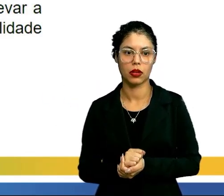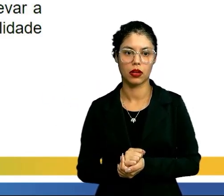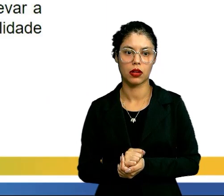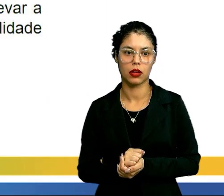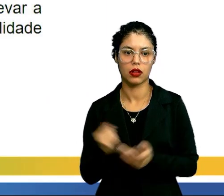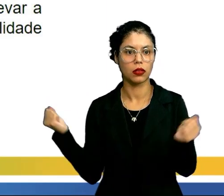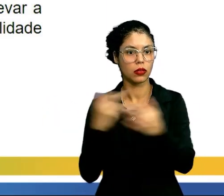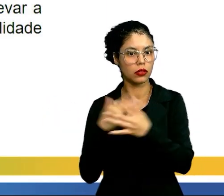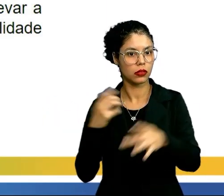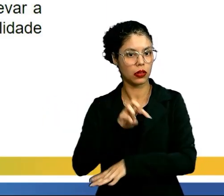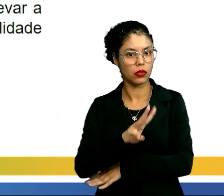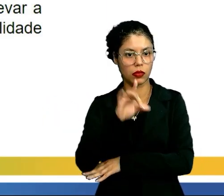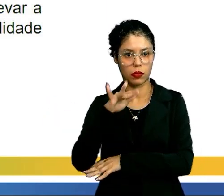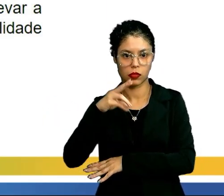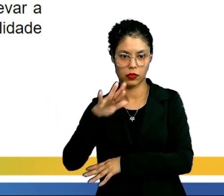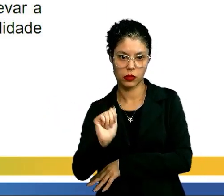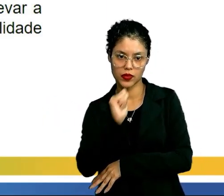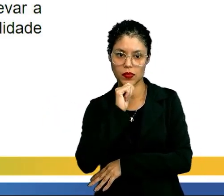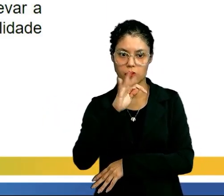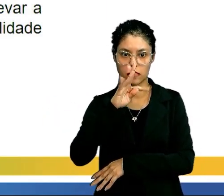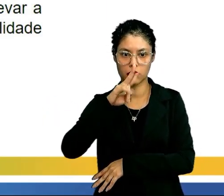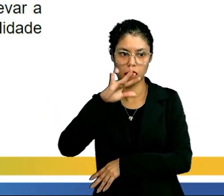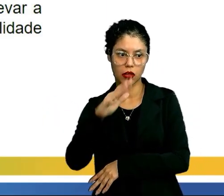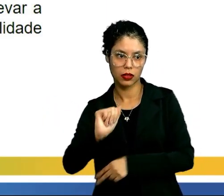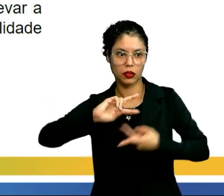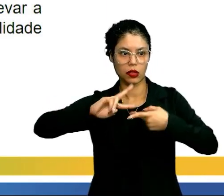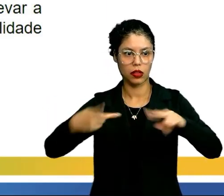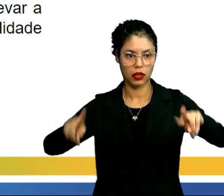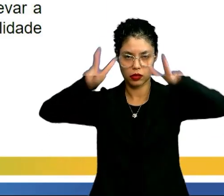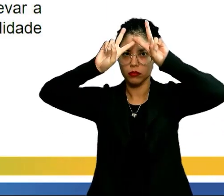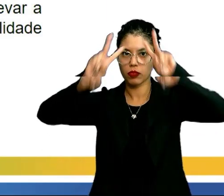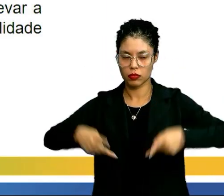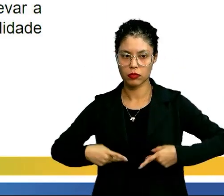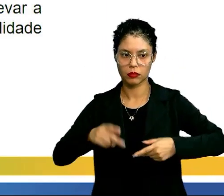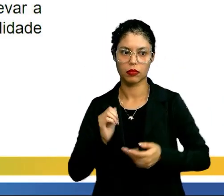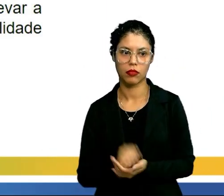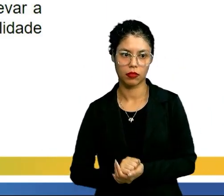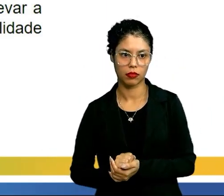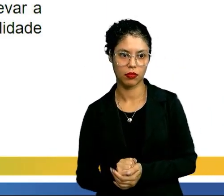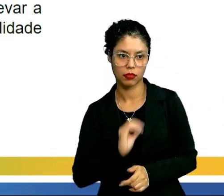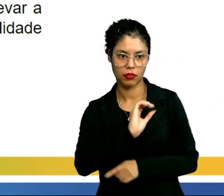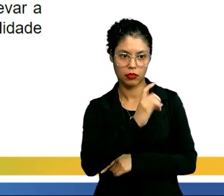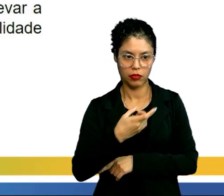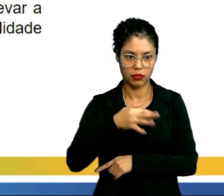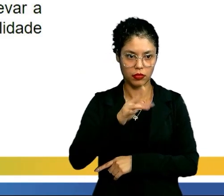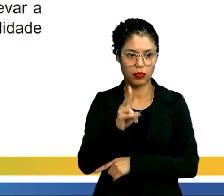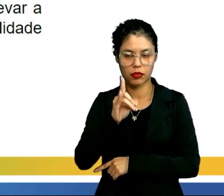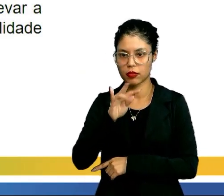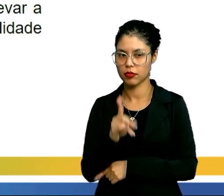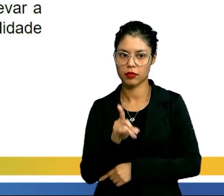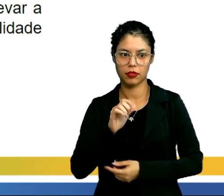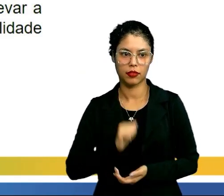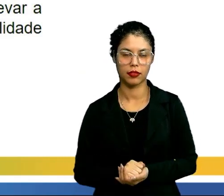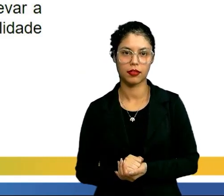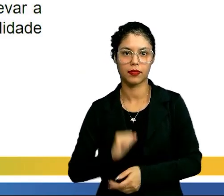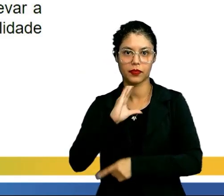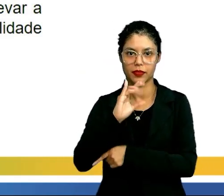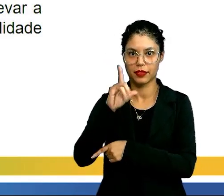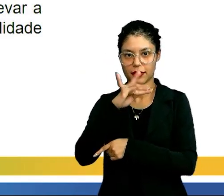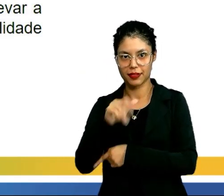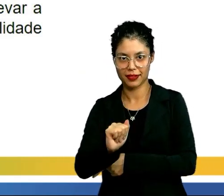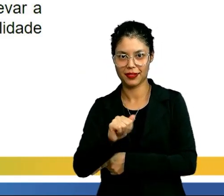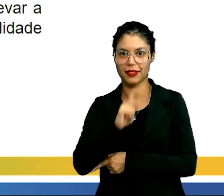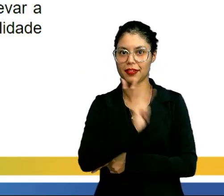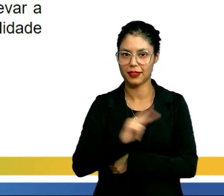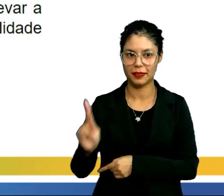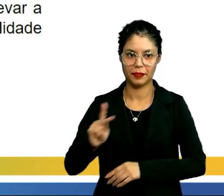Centro Wellcome Trust de Genética Humana de Oxford. A minha pronúncia do inglês não é muito boa, vamos deixar para a professora Camila, tá, gente?